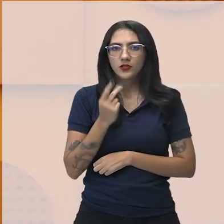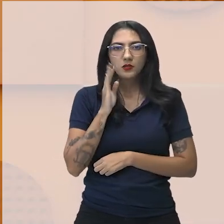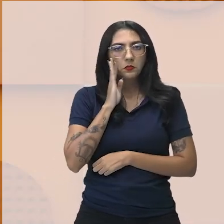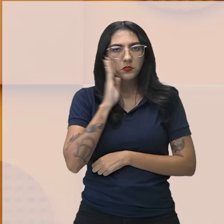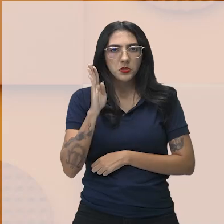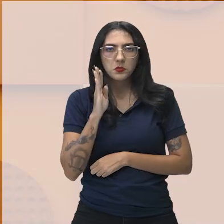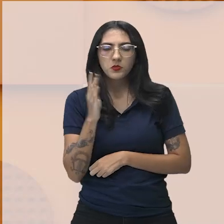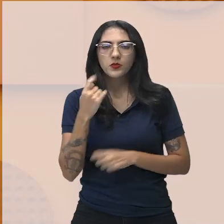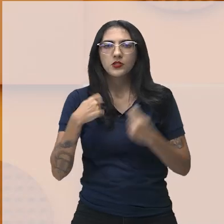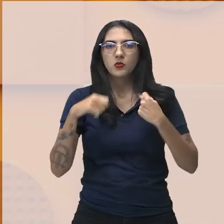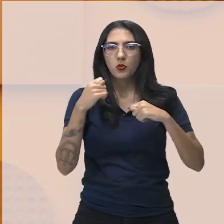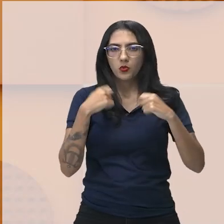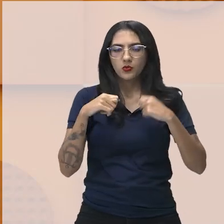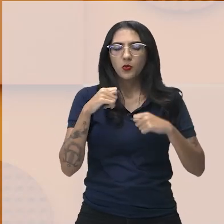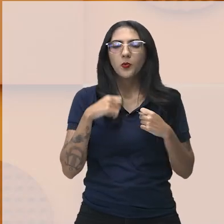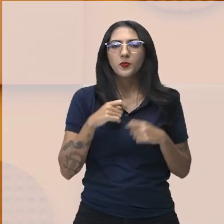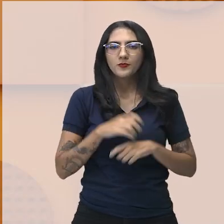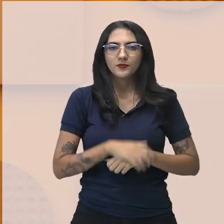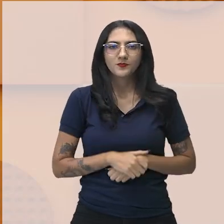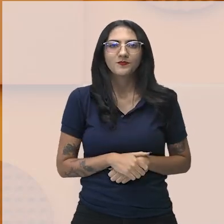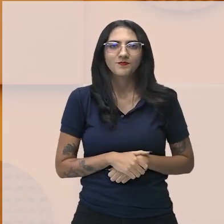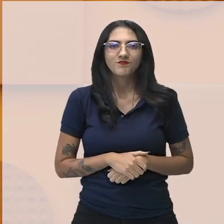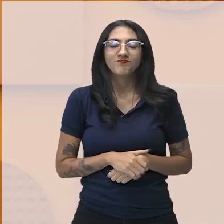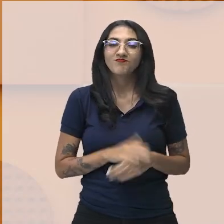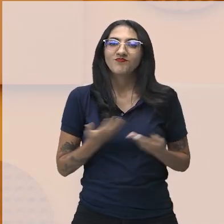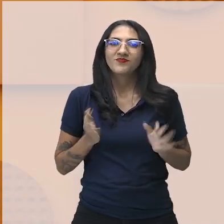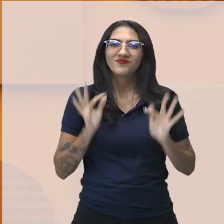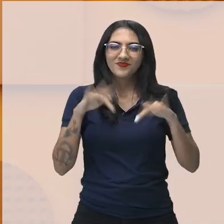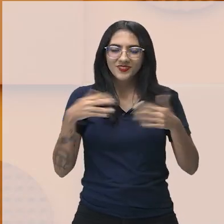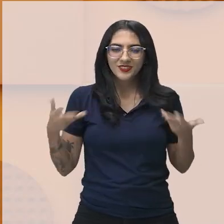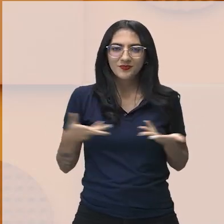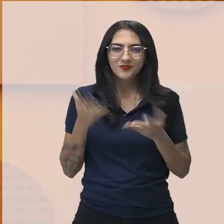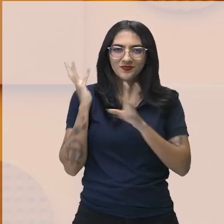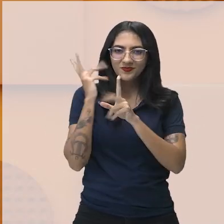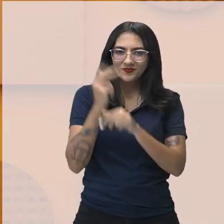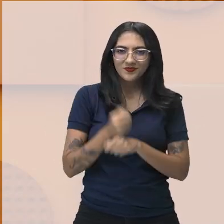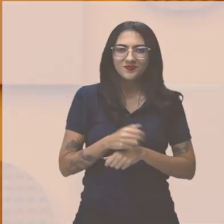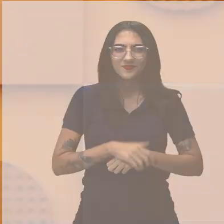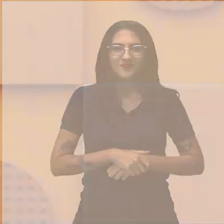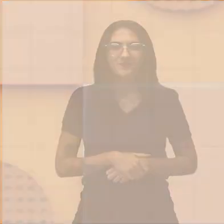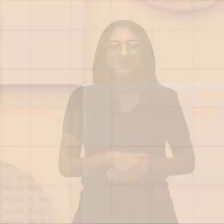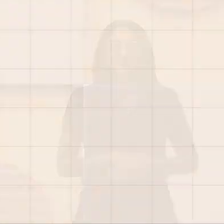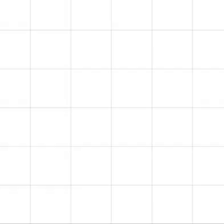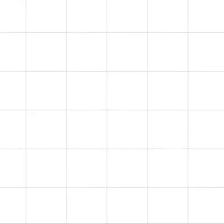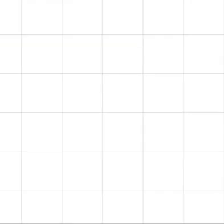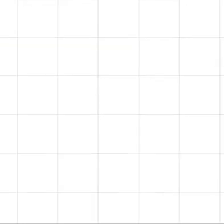econômico para o planeta. Bem, com isso a gente encerra a nossa aula de revisão.